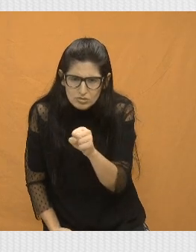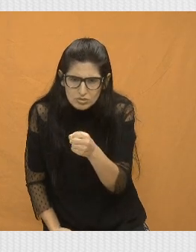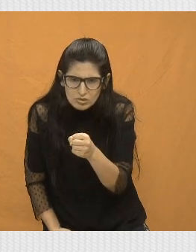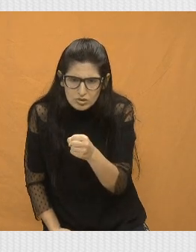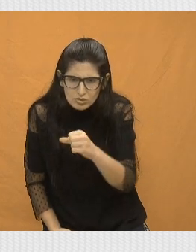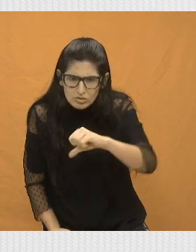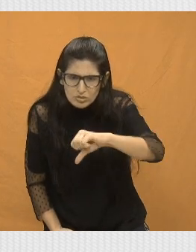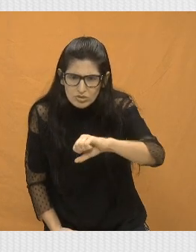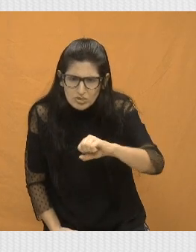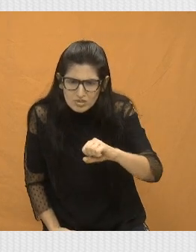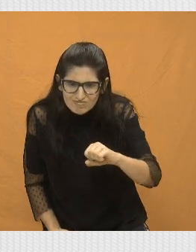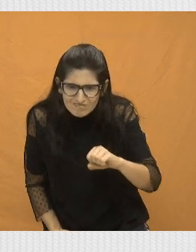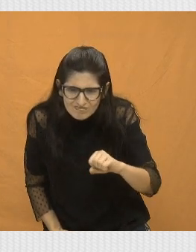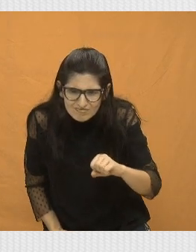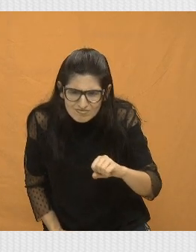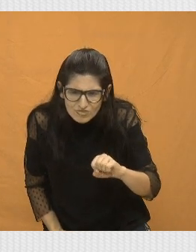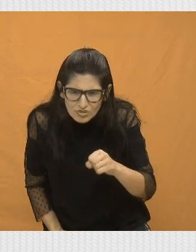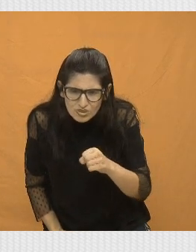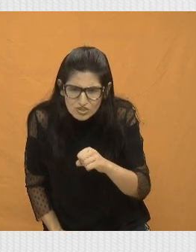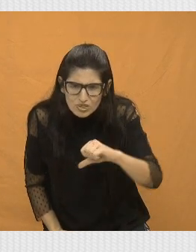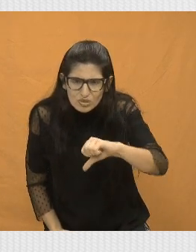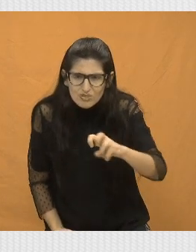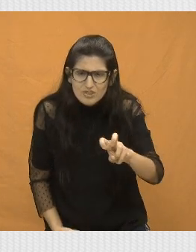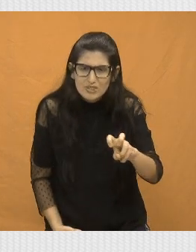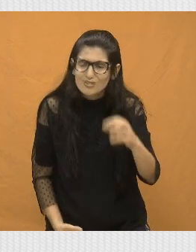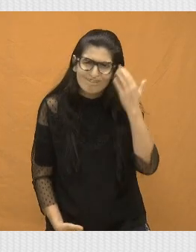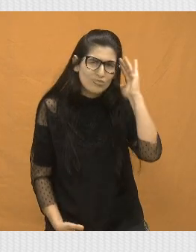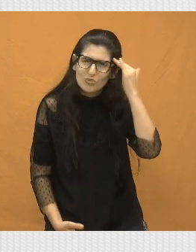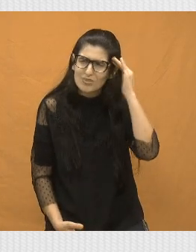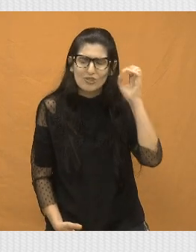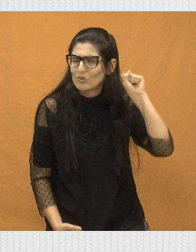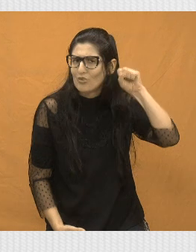2.895.493, um saldo pertinente de